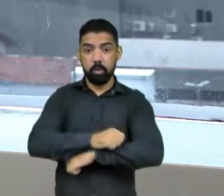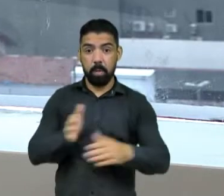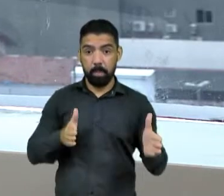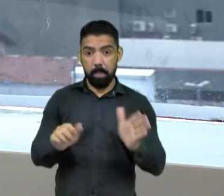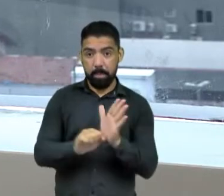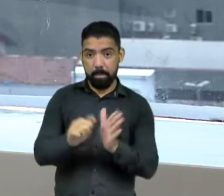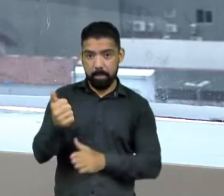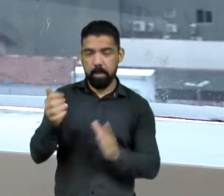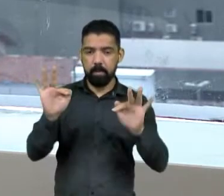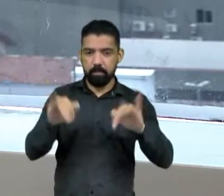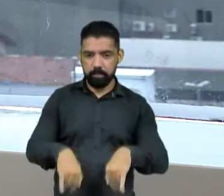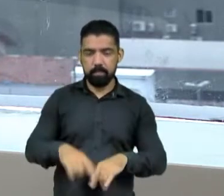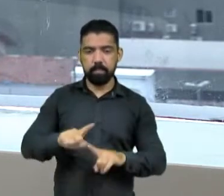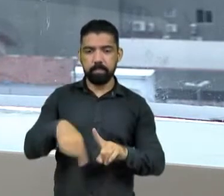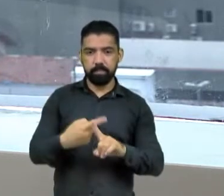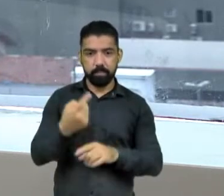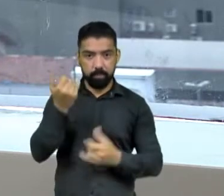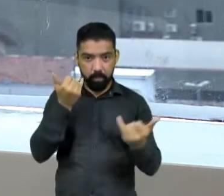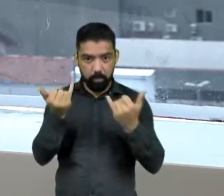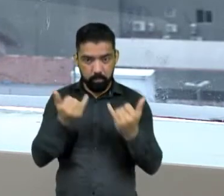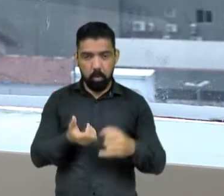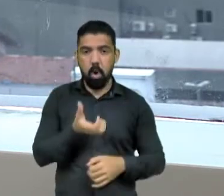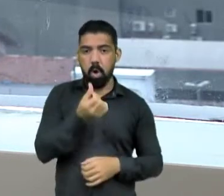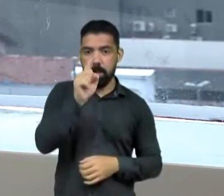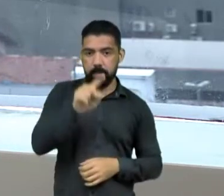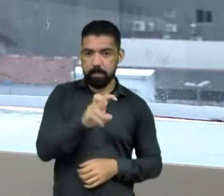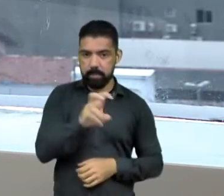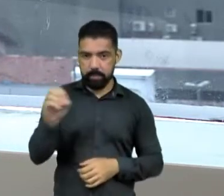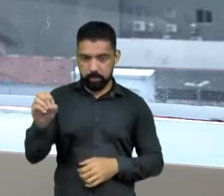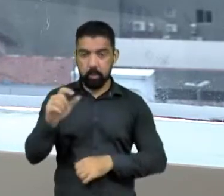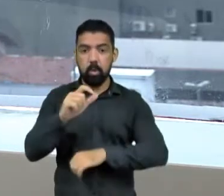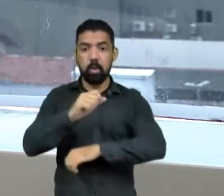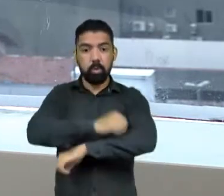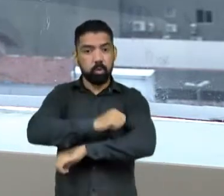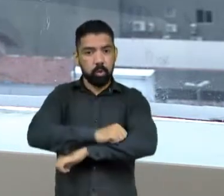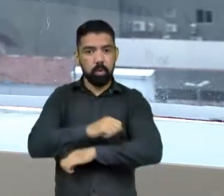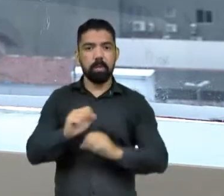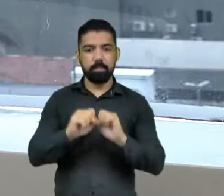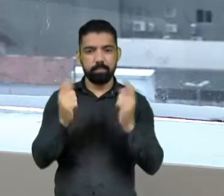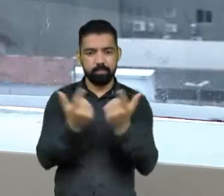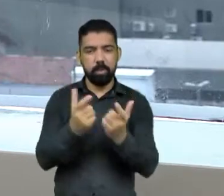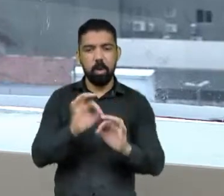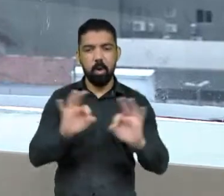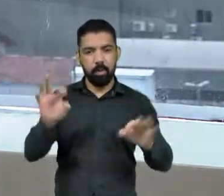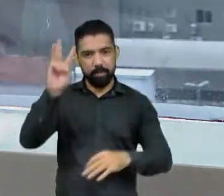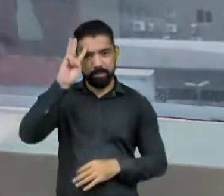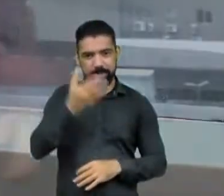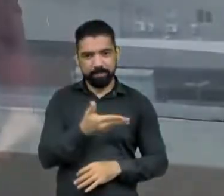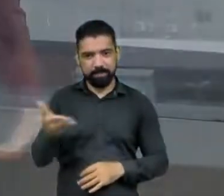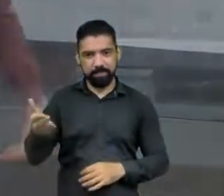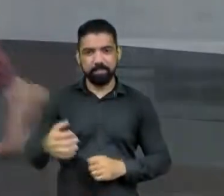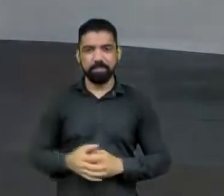Mais notícias às 10 para as 7 da noite no Jornal Assembleia. Uma ótima terça-feira para você. Bom dia.